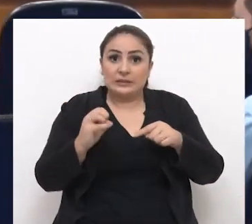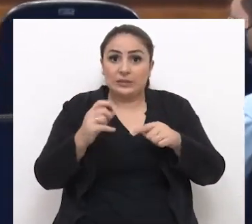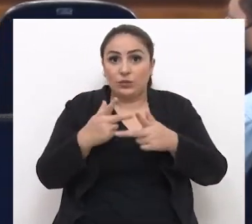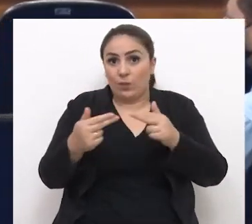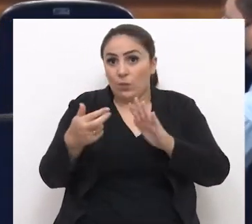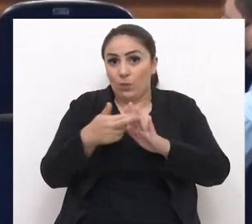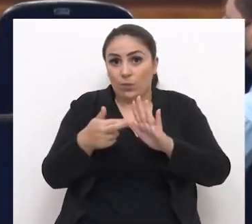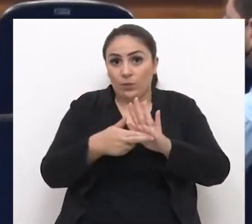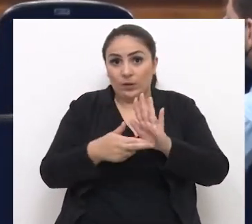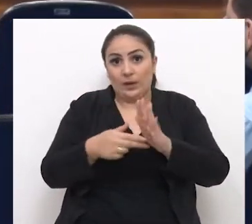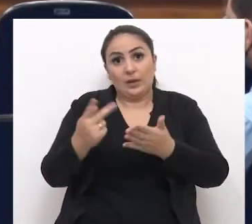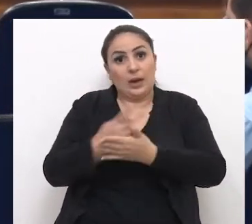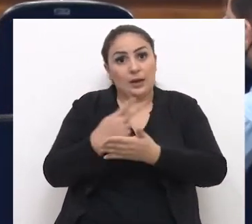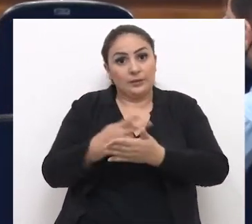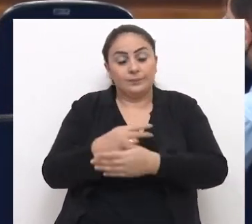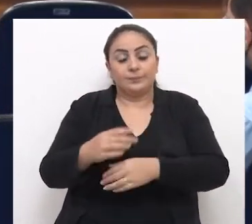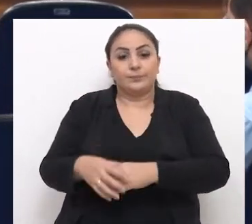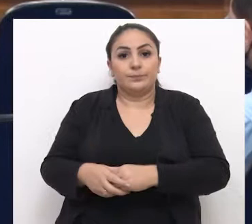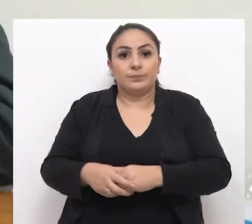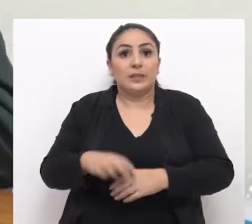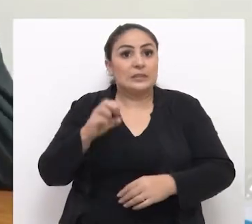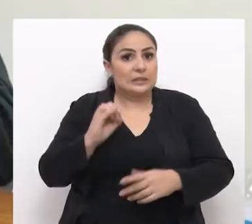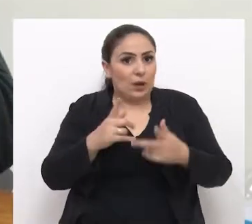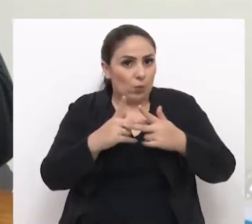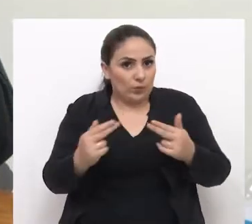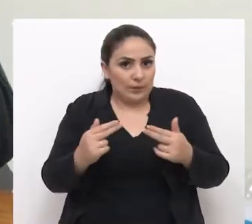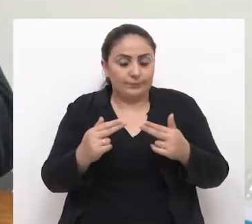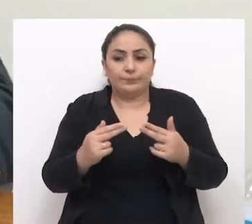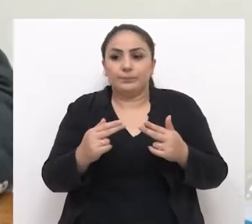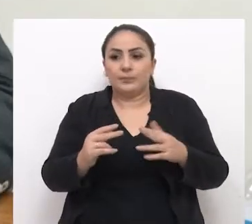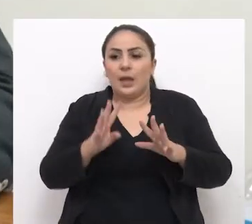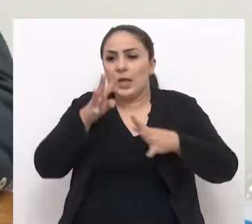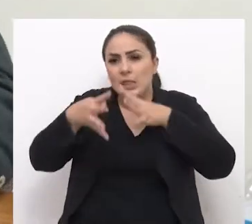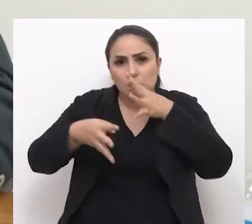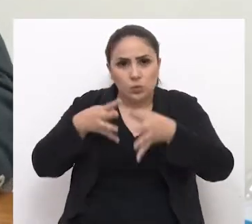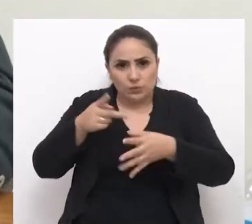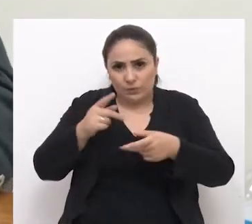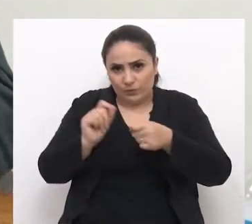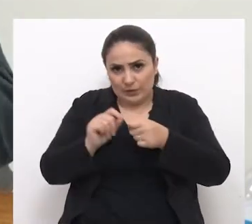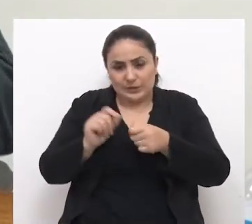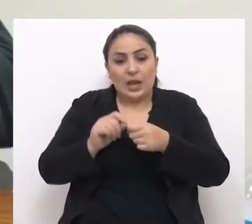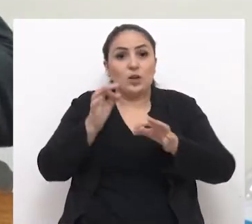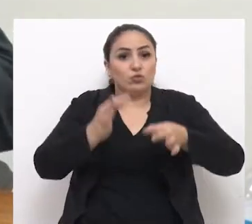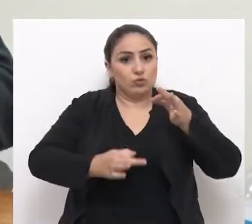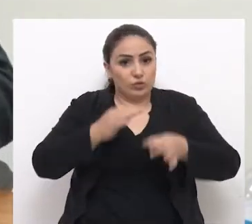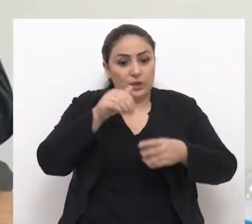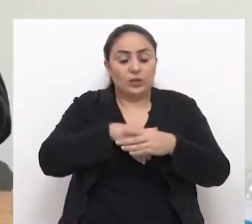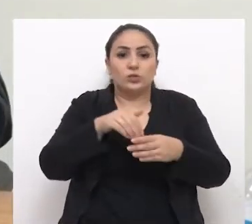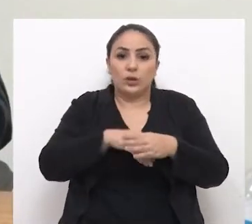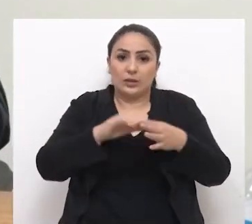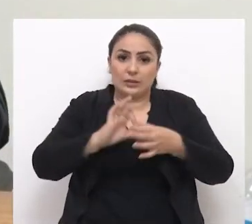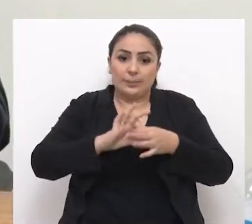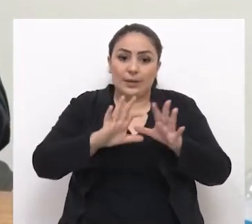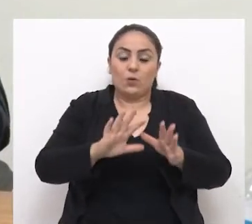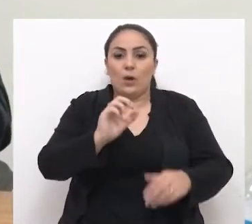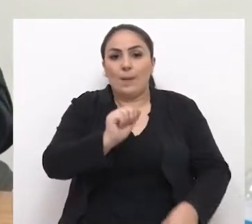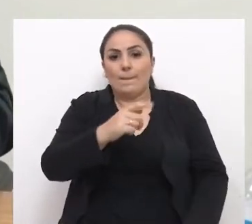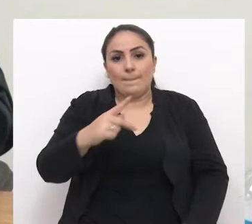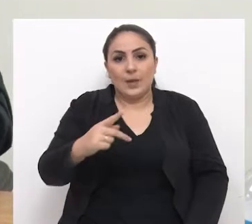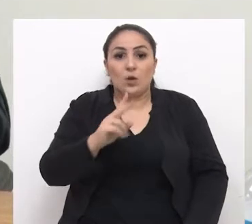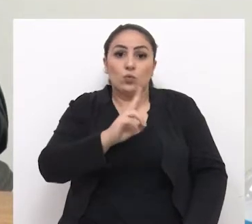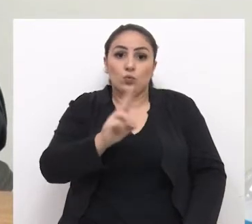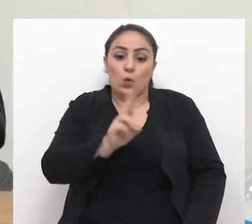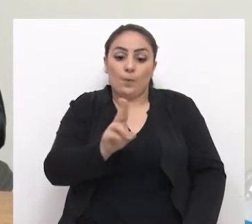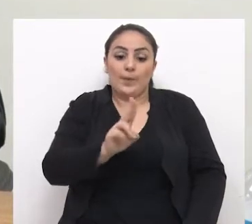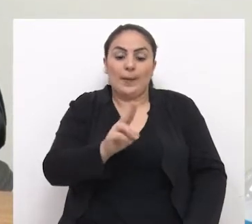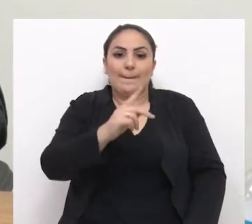em caso de irregularidades. Se alguém tiver alguma denúncia a fazer, a Justiça Eleitoral disponibiliza um